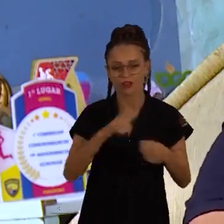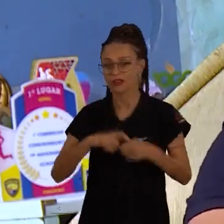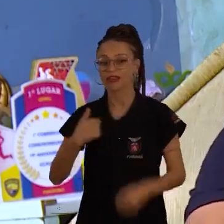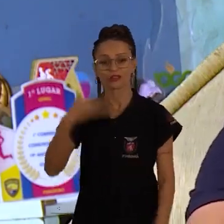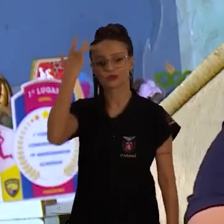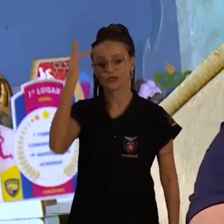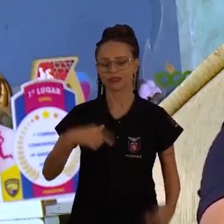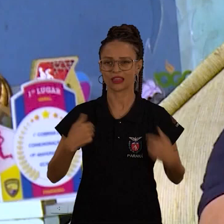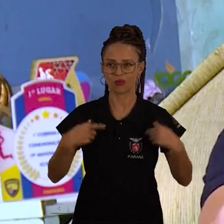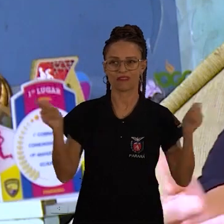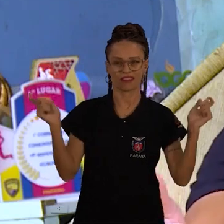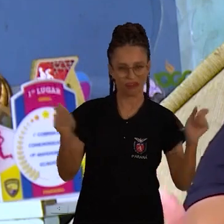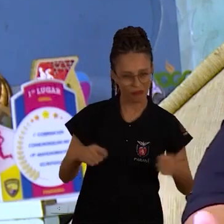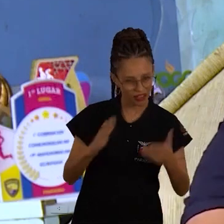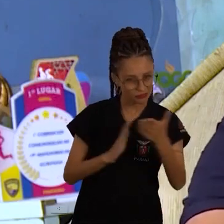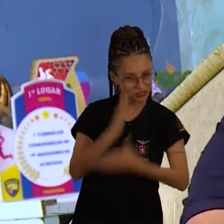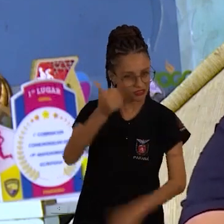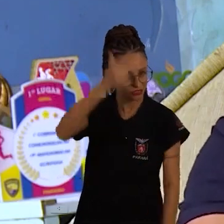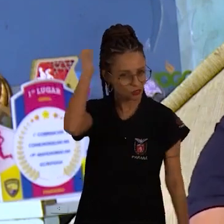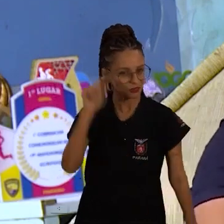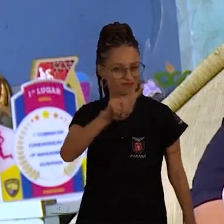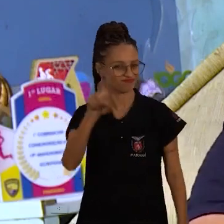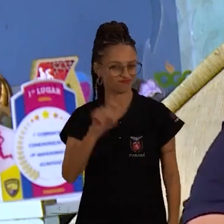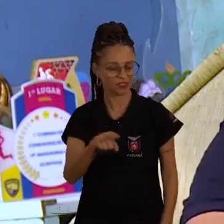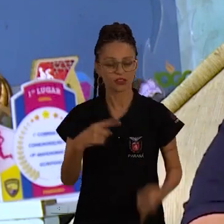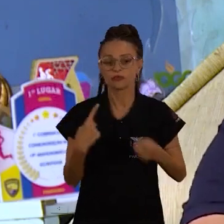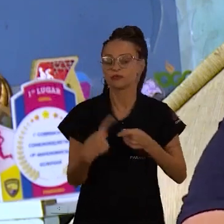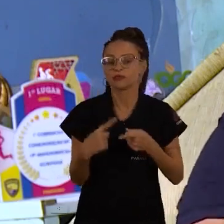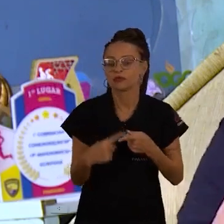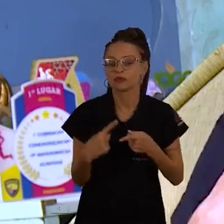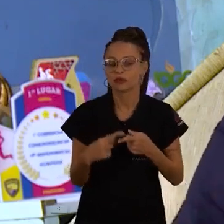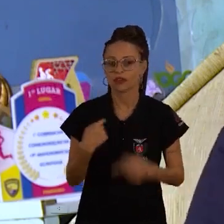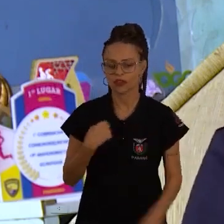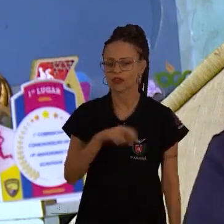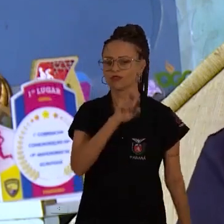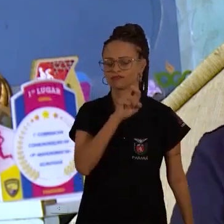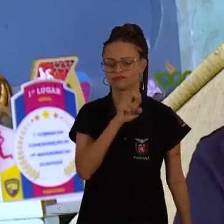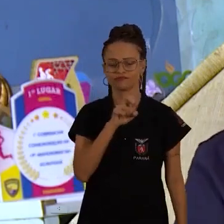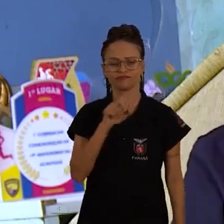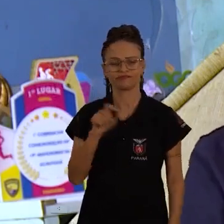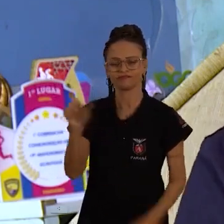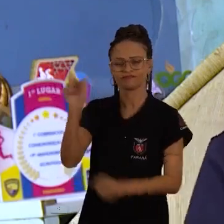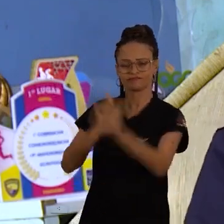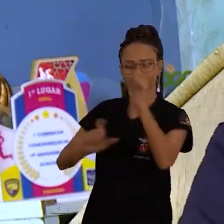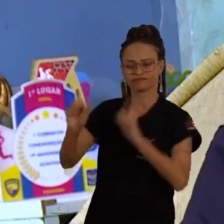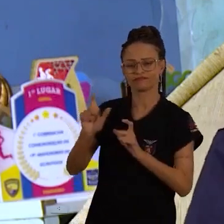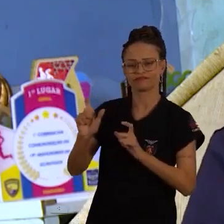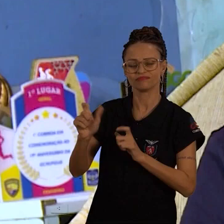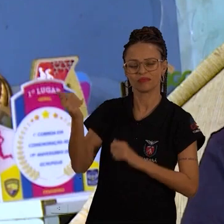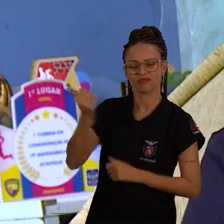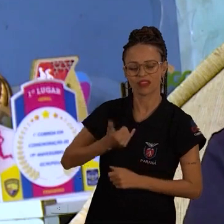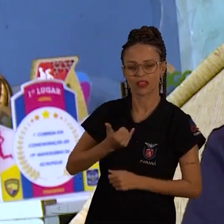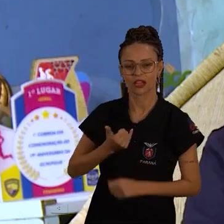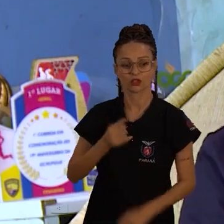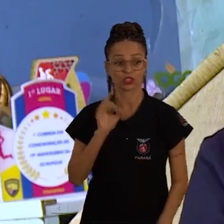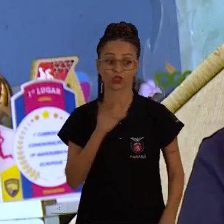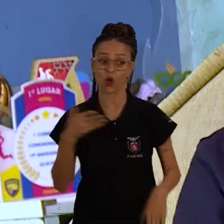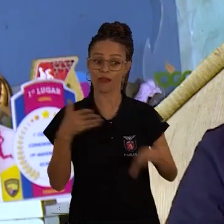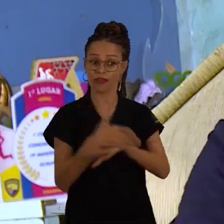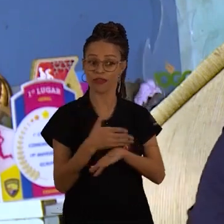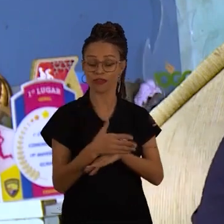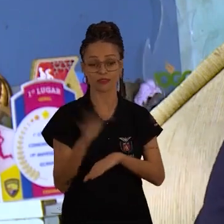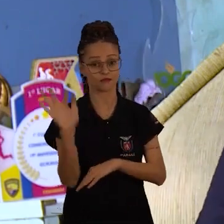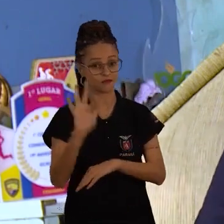ia ser capaz de passar no vestibular. E até porque eu ouvi, falaram para mim que só entrava